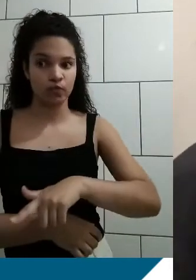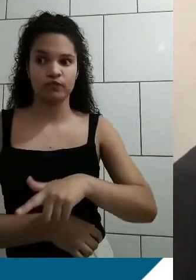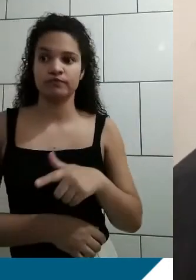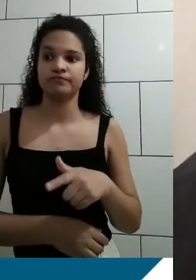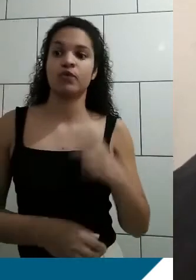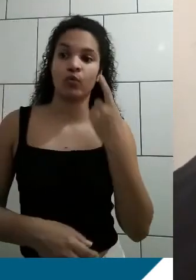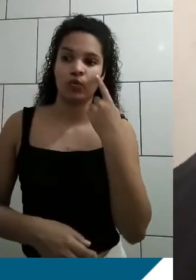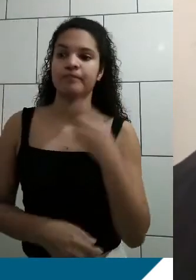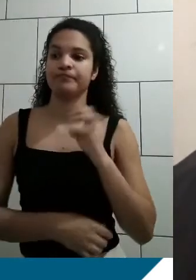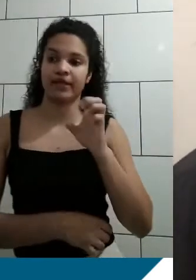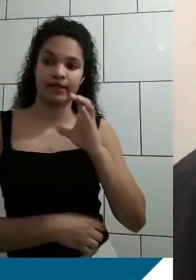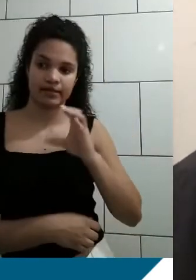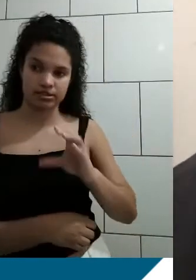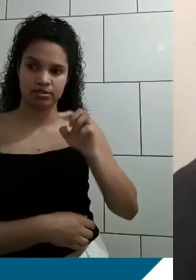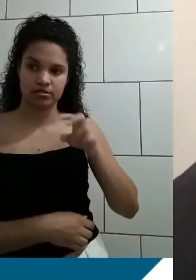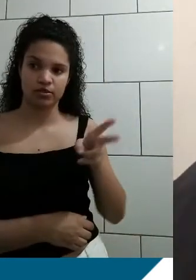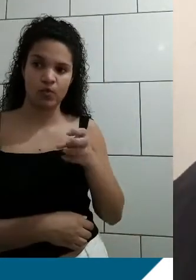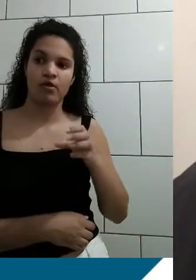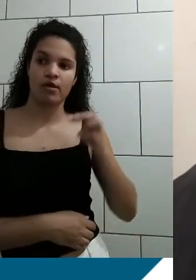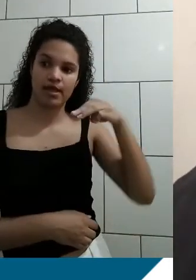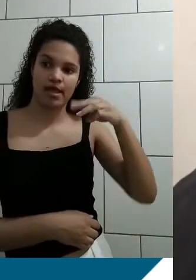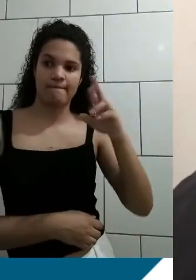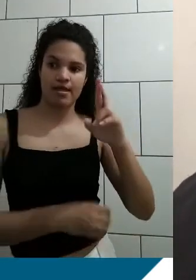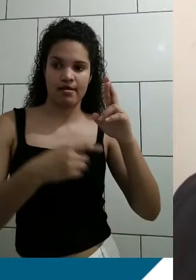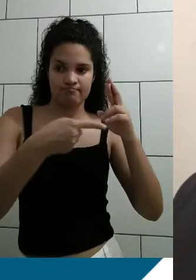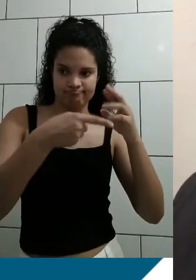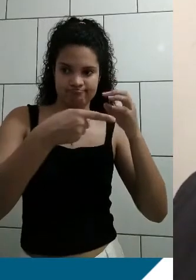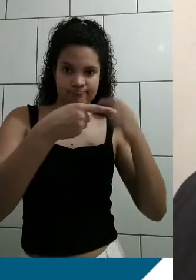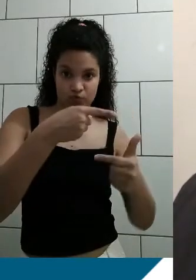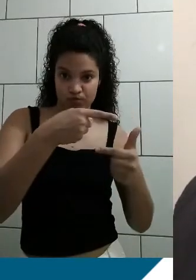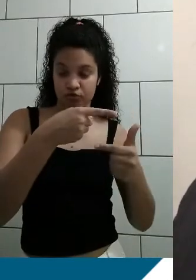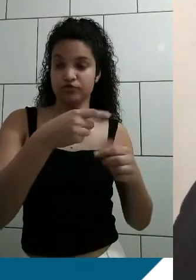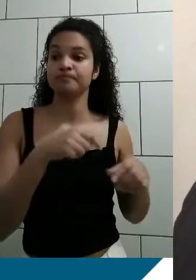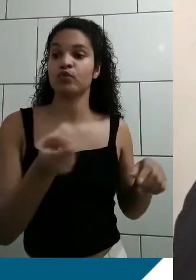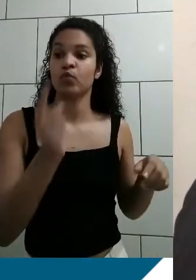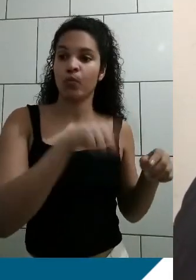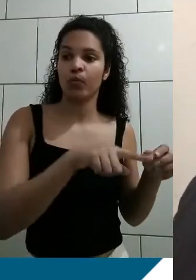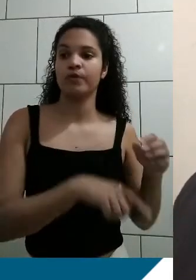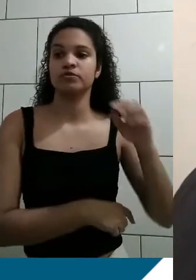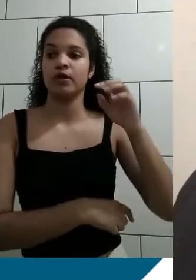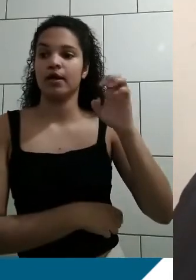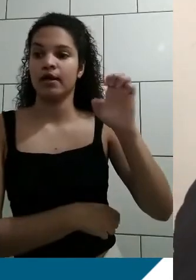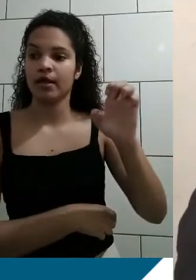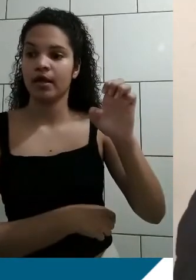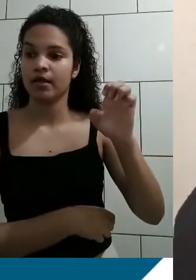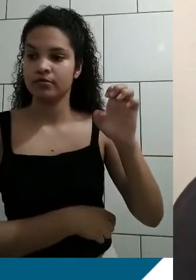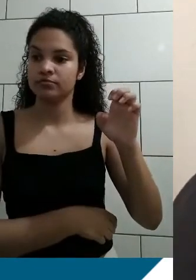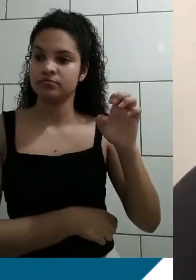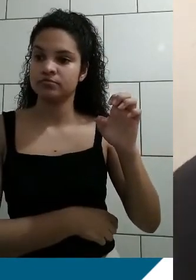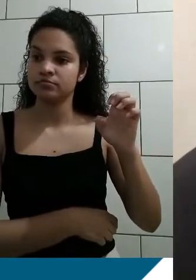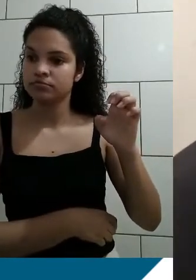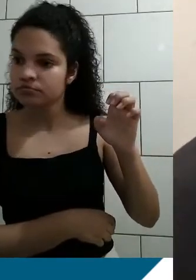ela é mgh, né? Massa, gravidade e altura. E a energia potencial elástica é o kx ao quadrado sobre 2, onde esse